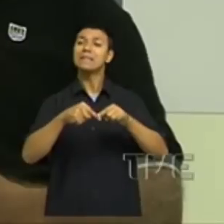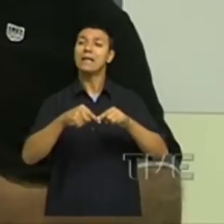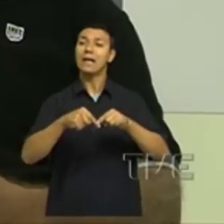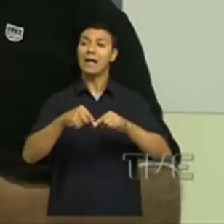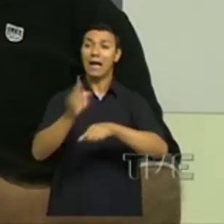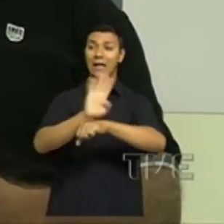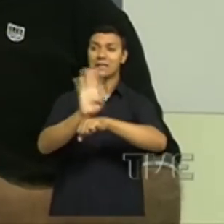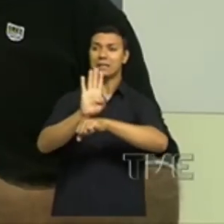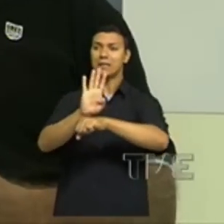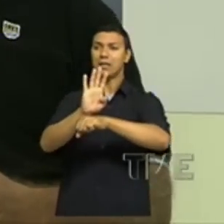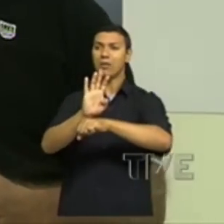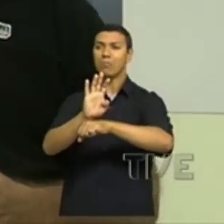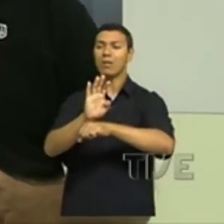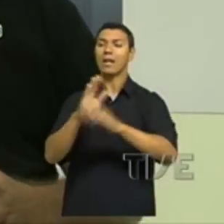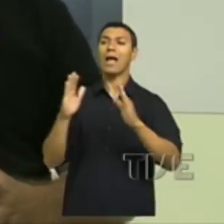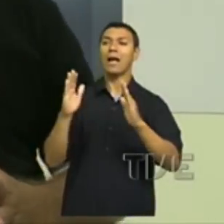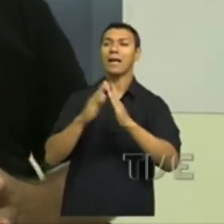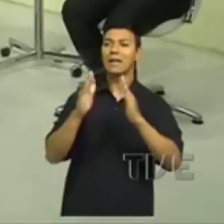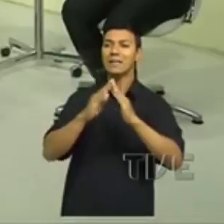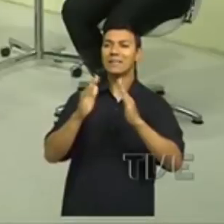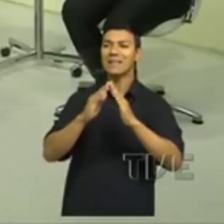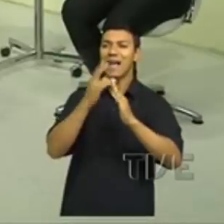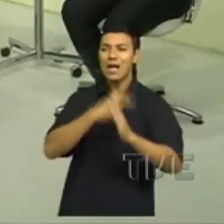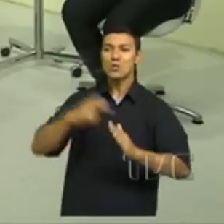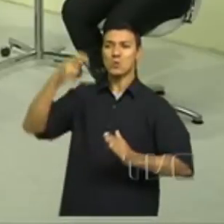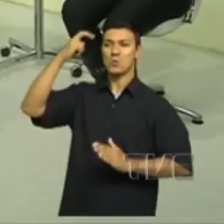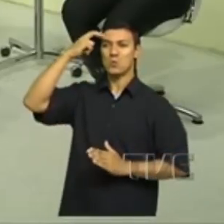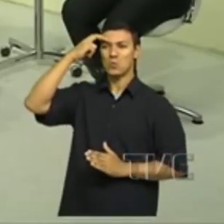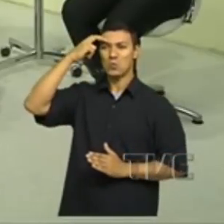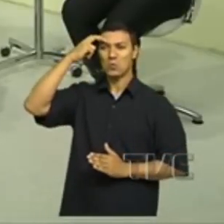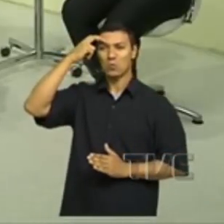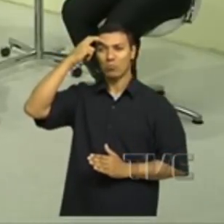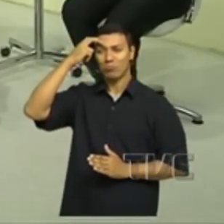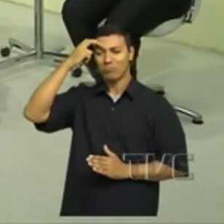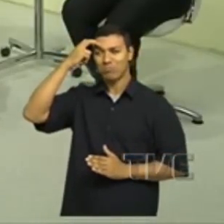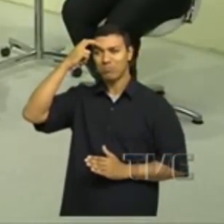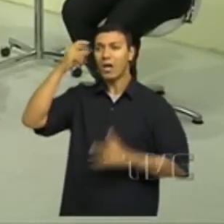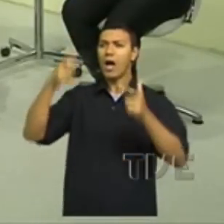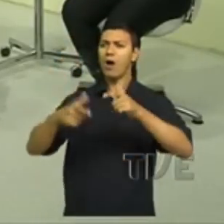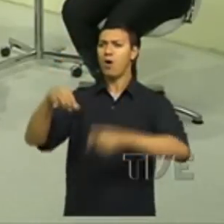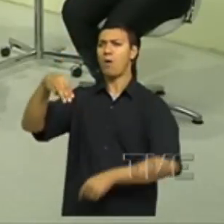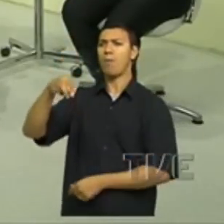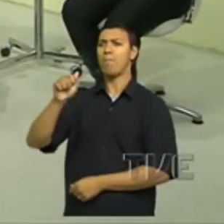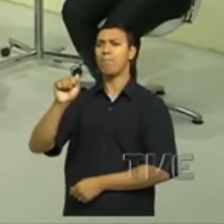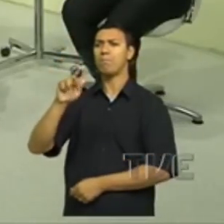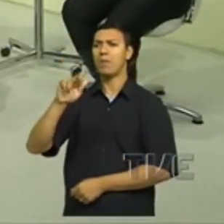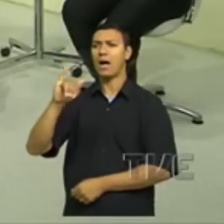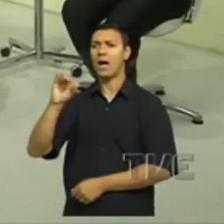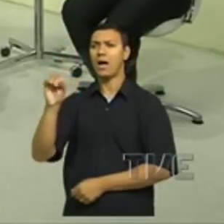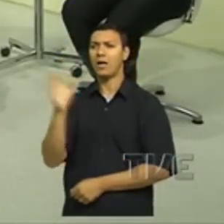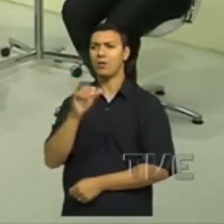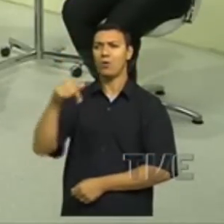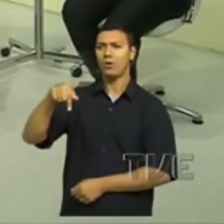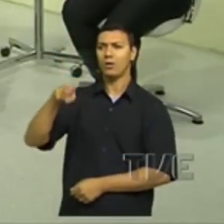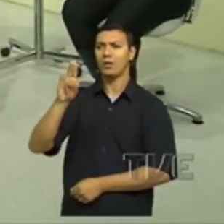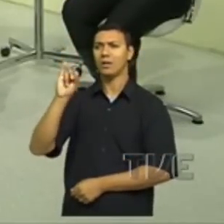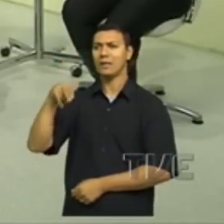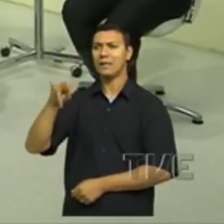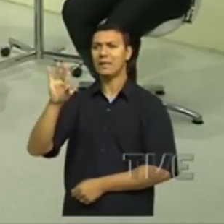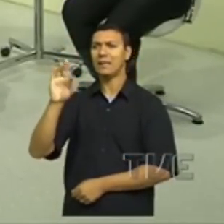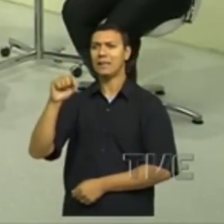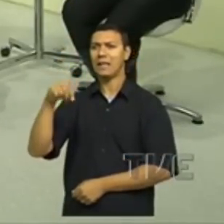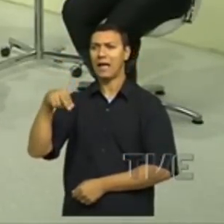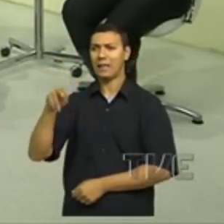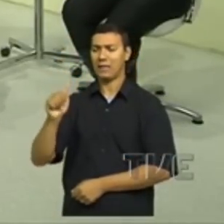Mário Quintana. Interessante desse festival é que não apenas as pessoas com deficiência estão convidadas. Quem pode participar?